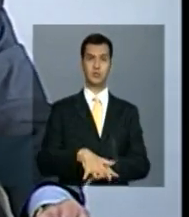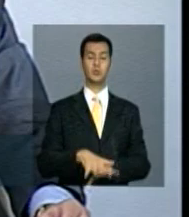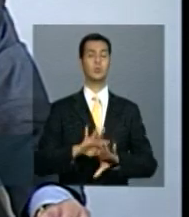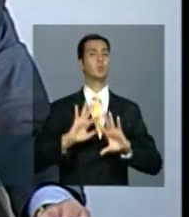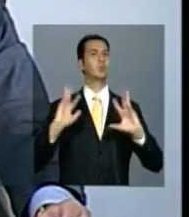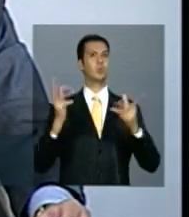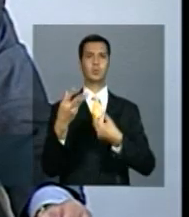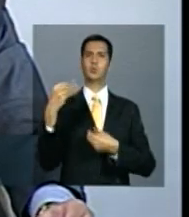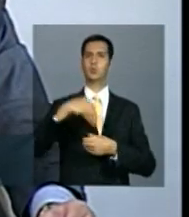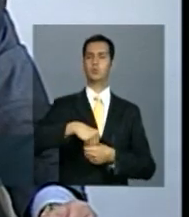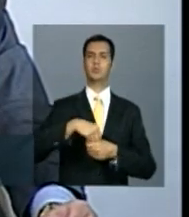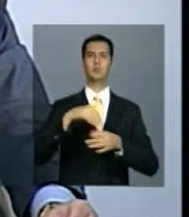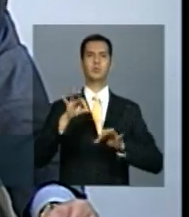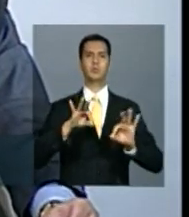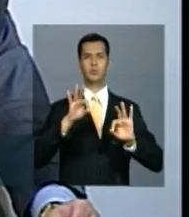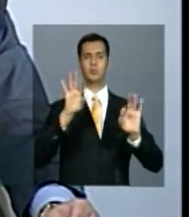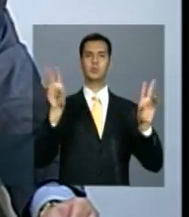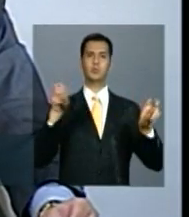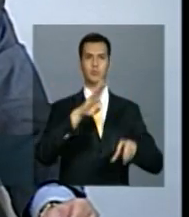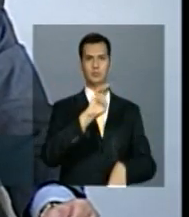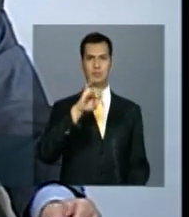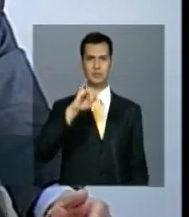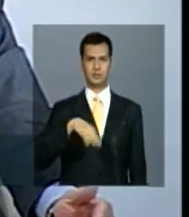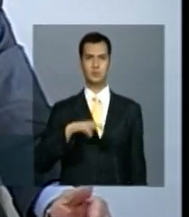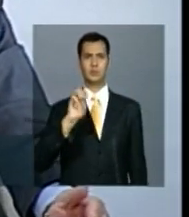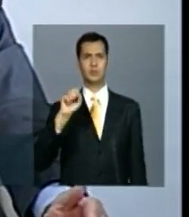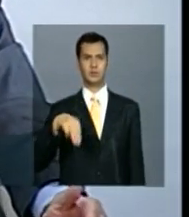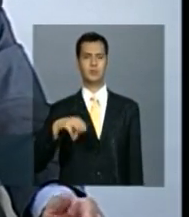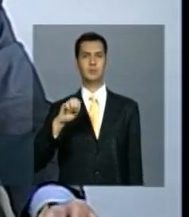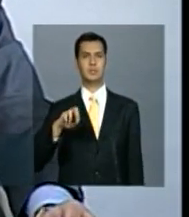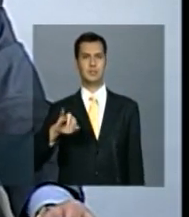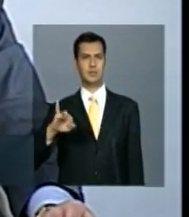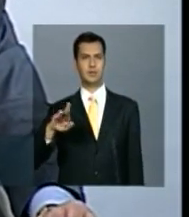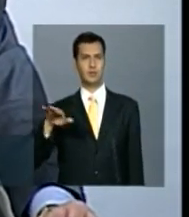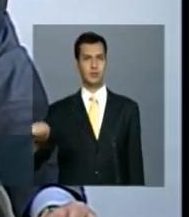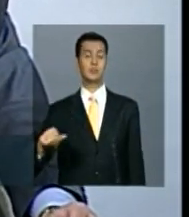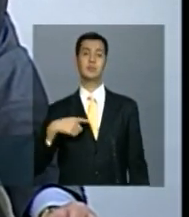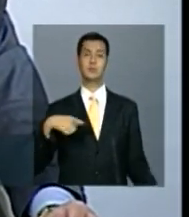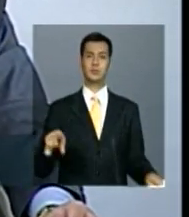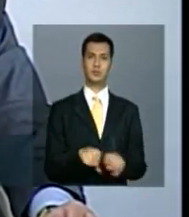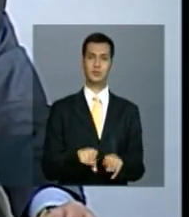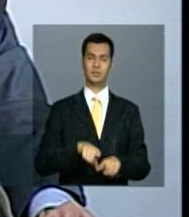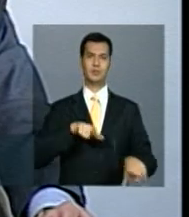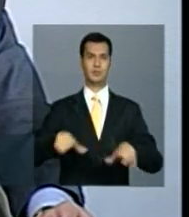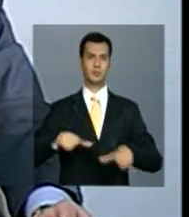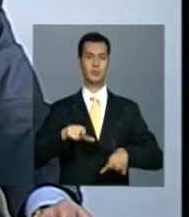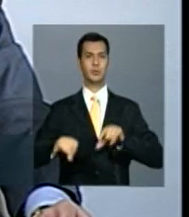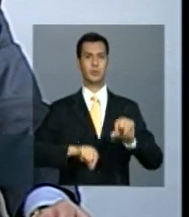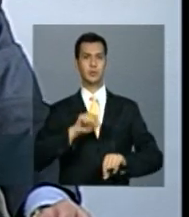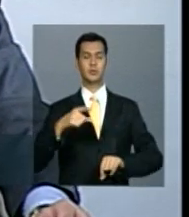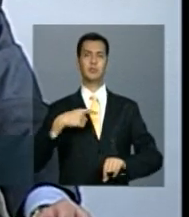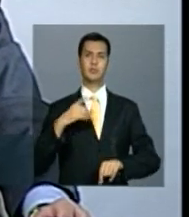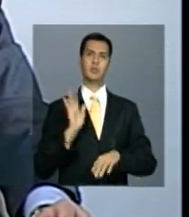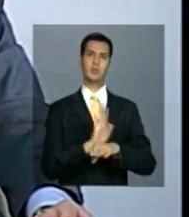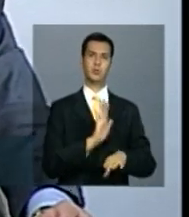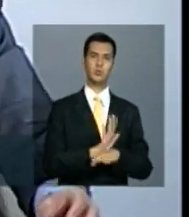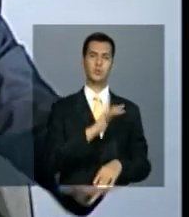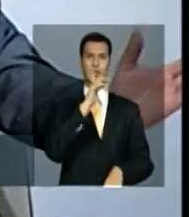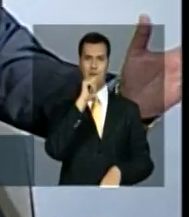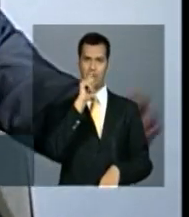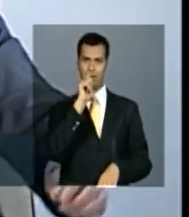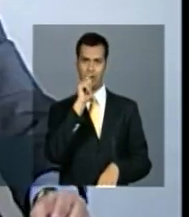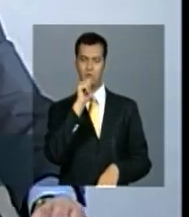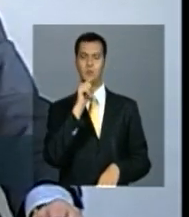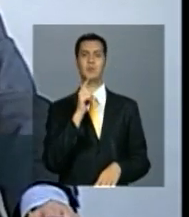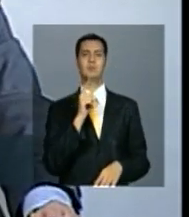miséria nessa região da forma como eu coloquei aqui há também ações eh que visam a infraestrutura hídrica Água para Todos